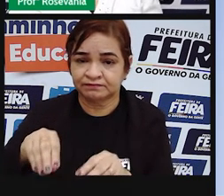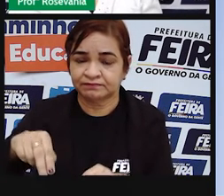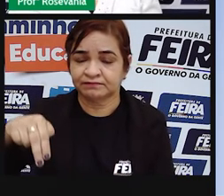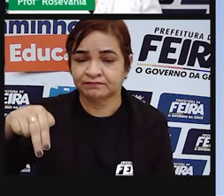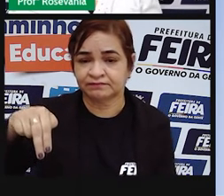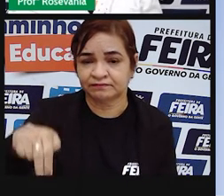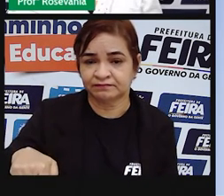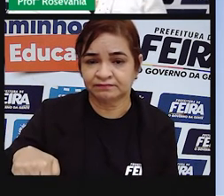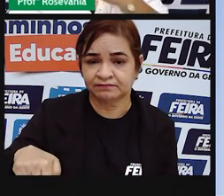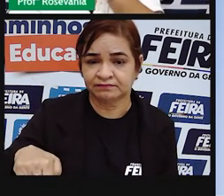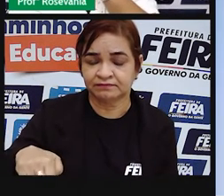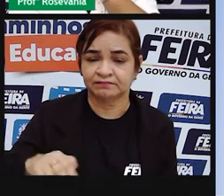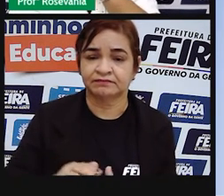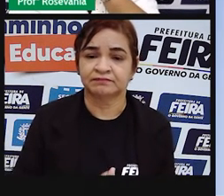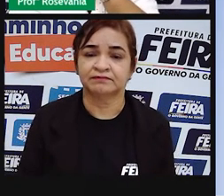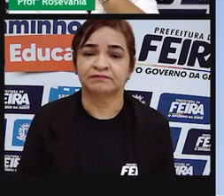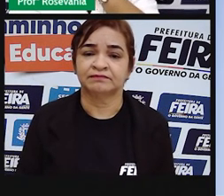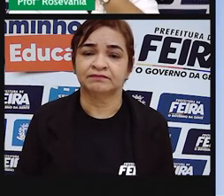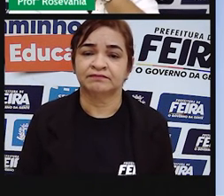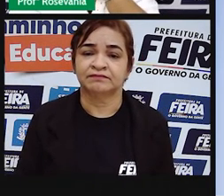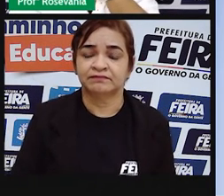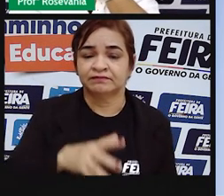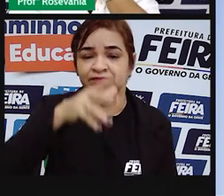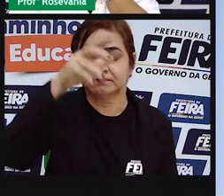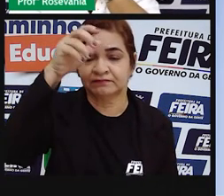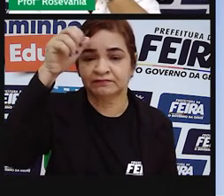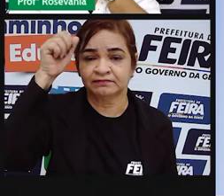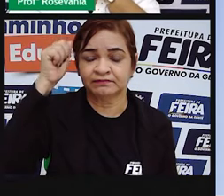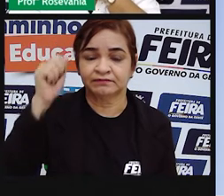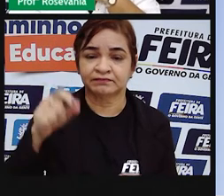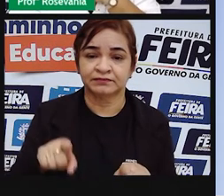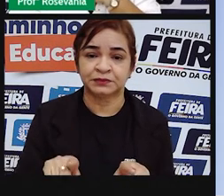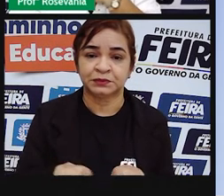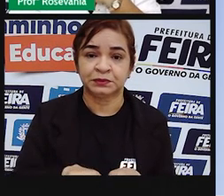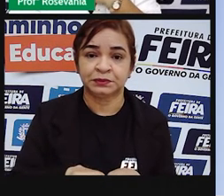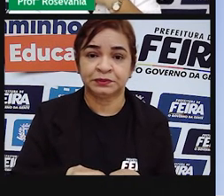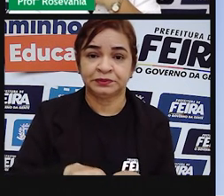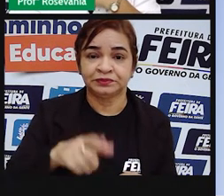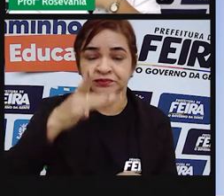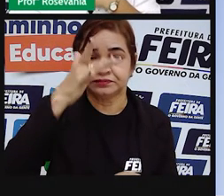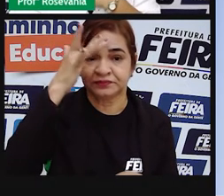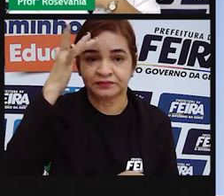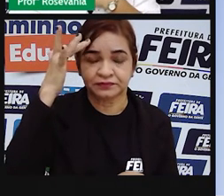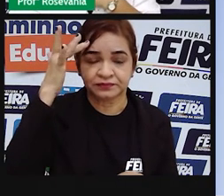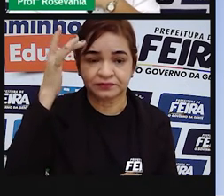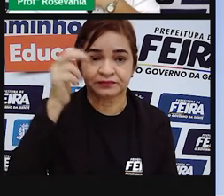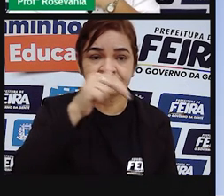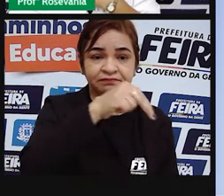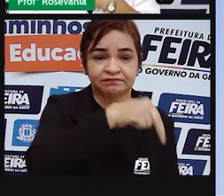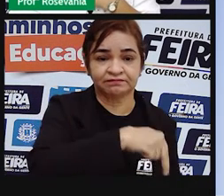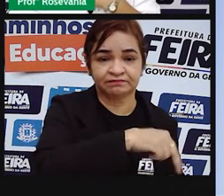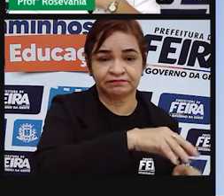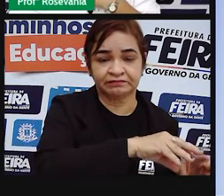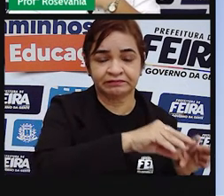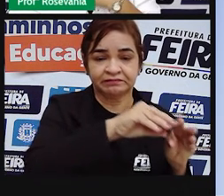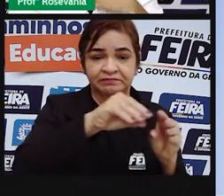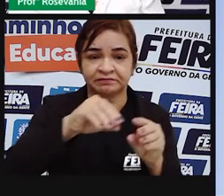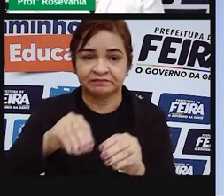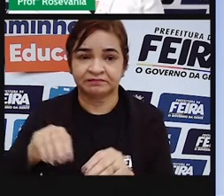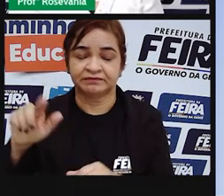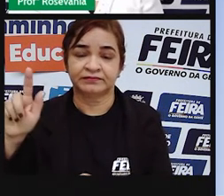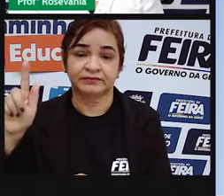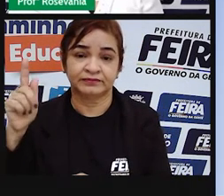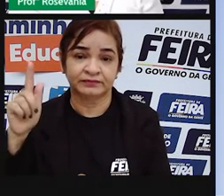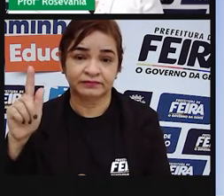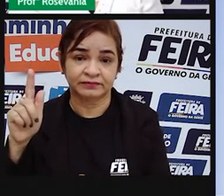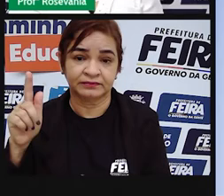Nordeste, né, para a região da Amazônia. Então, a migração de nordestino, mais uma vez, né, para Goiás,